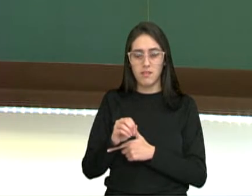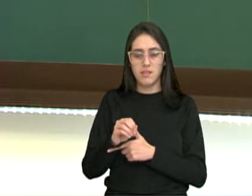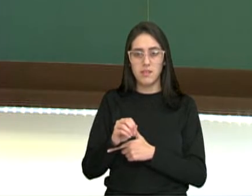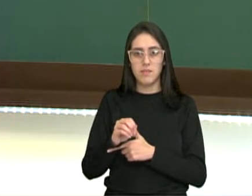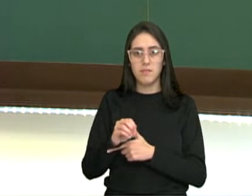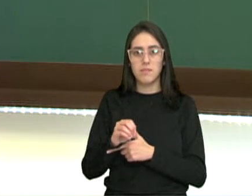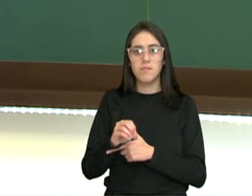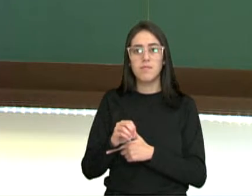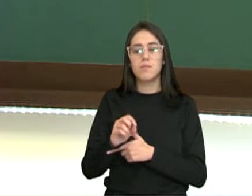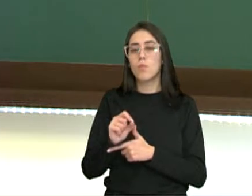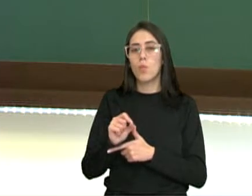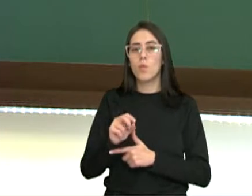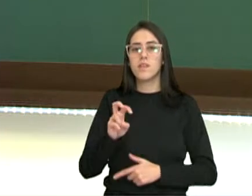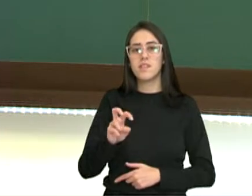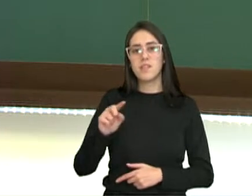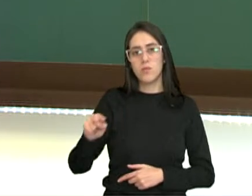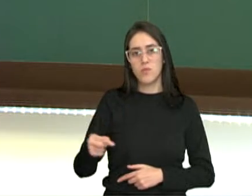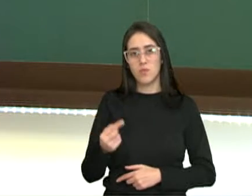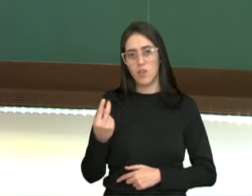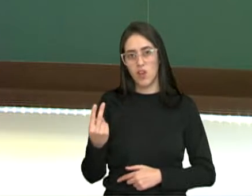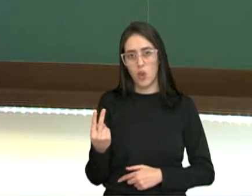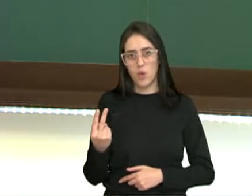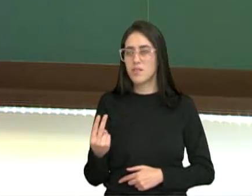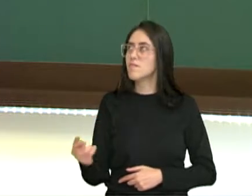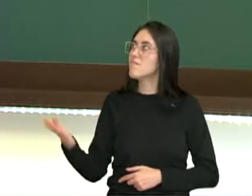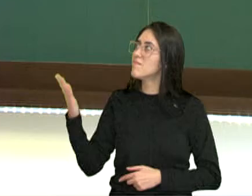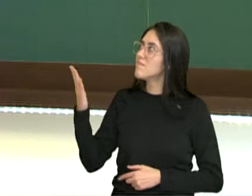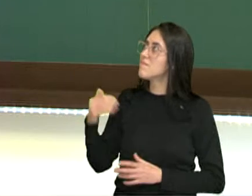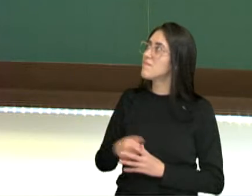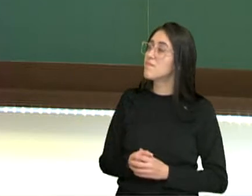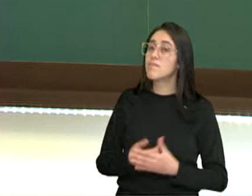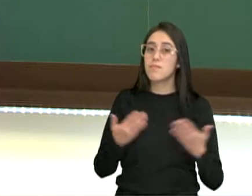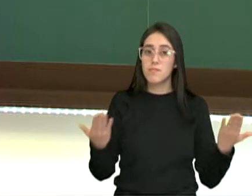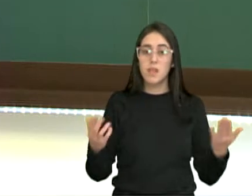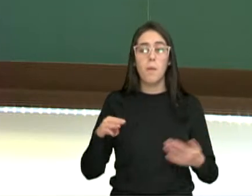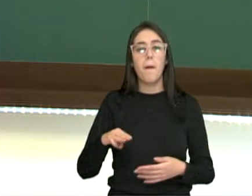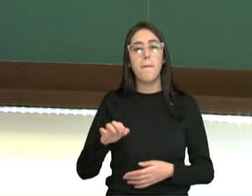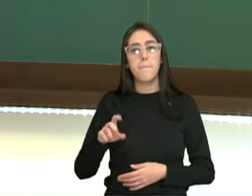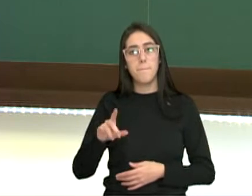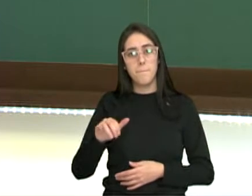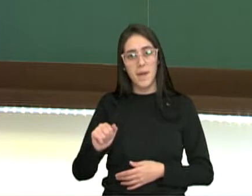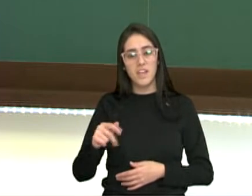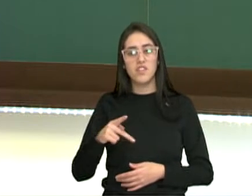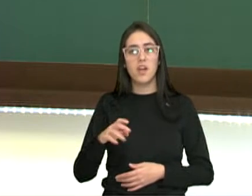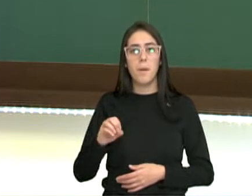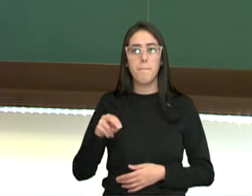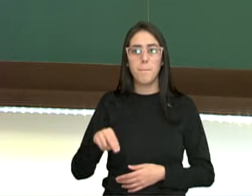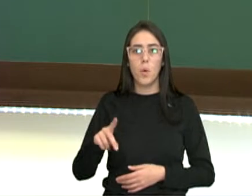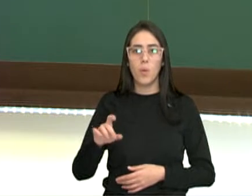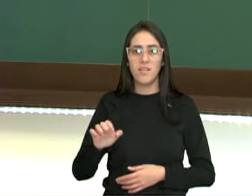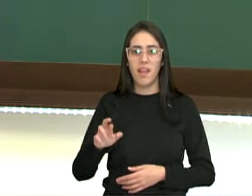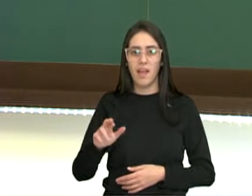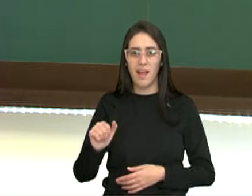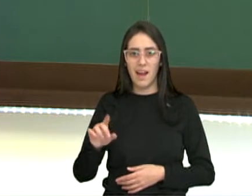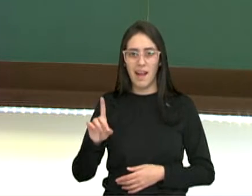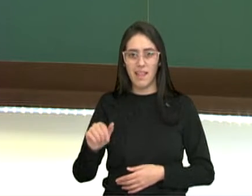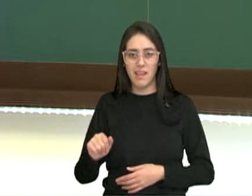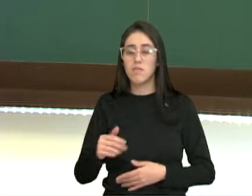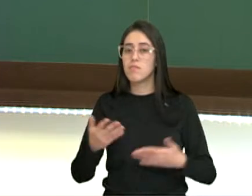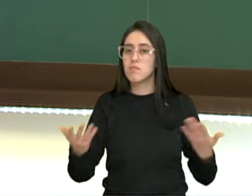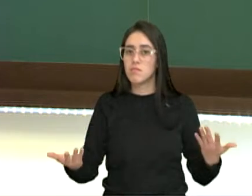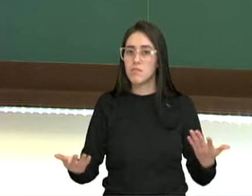pesos, 5,2. Então, significa que a média ponderada desse candidato foi